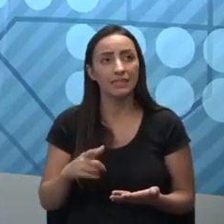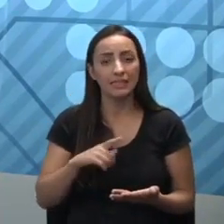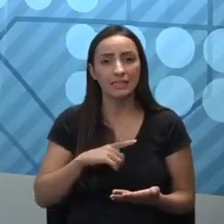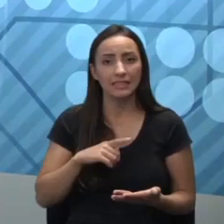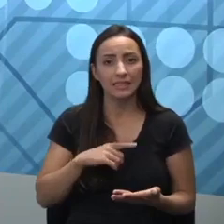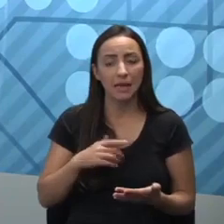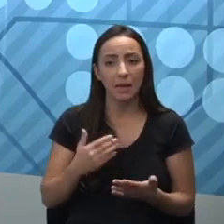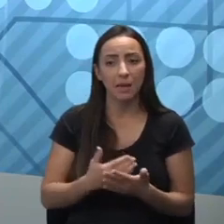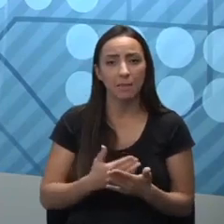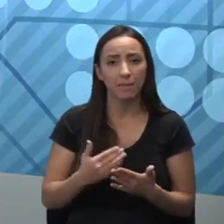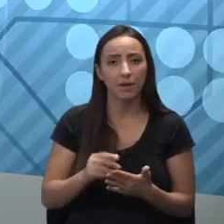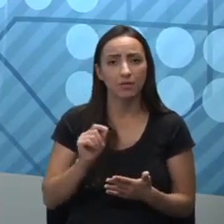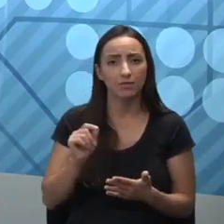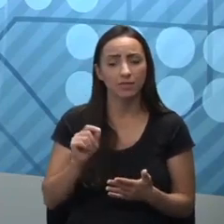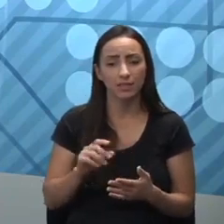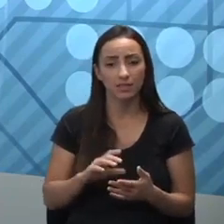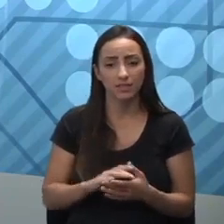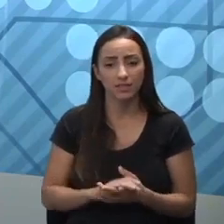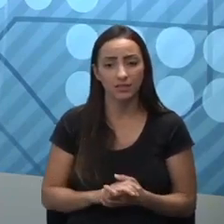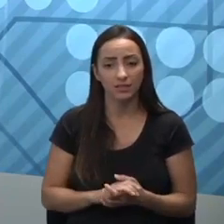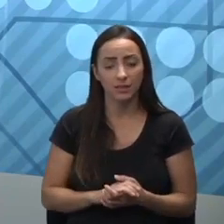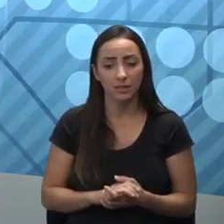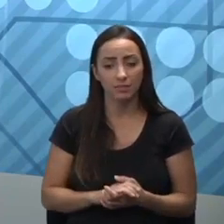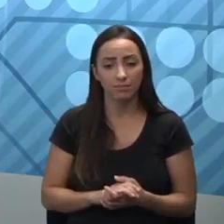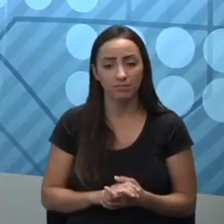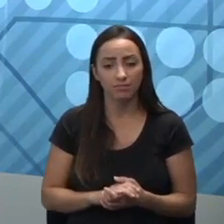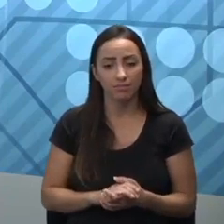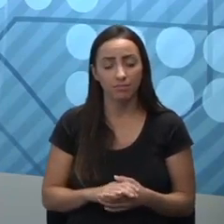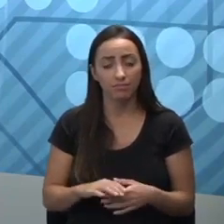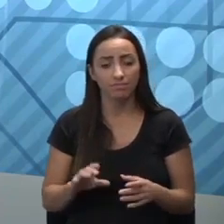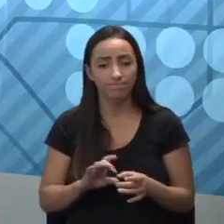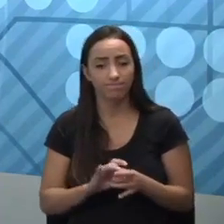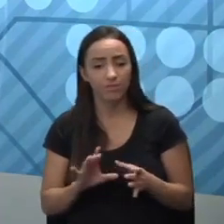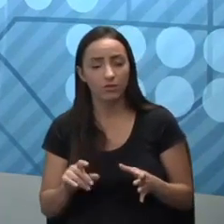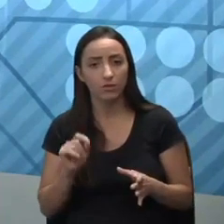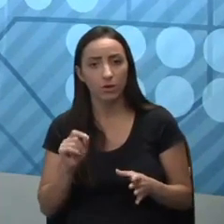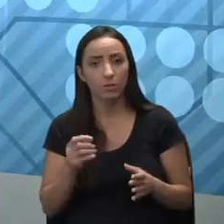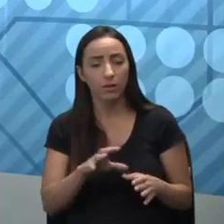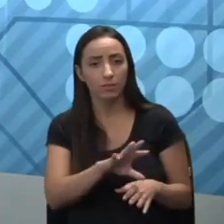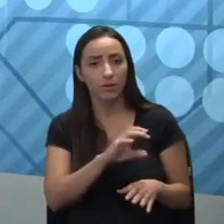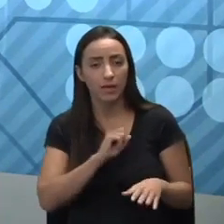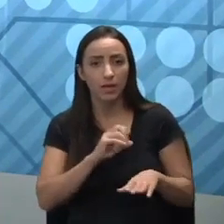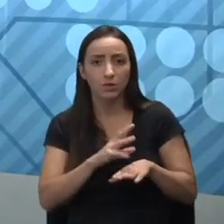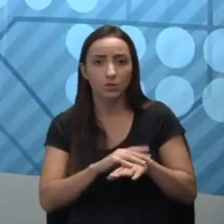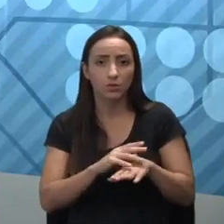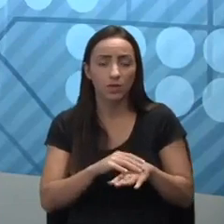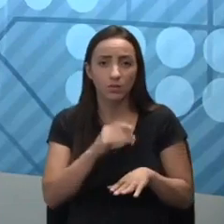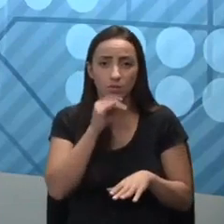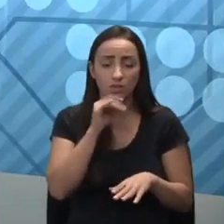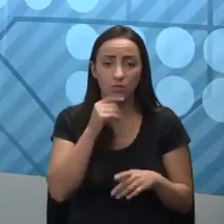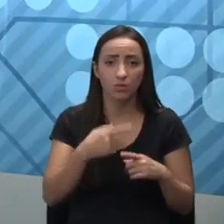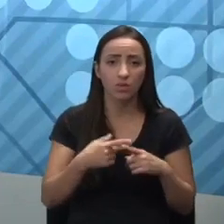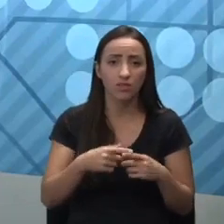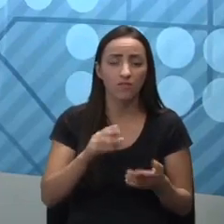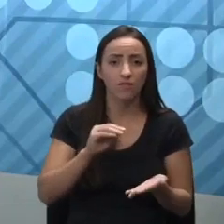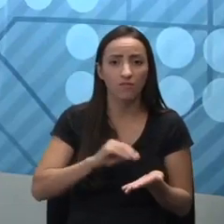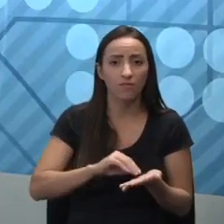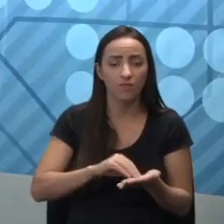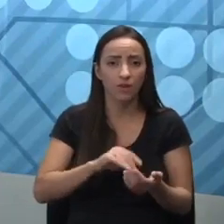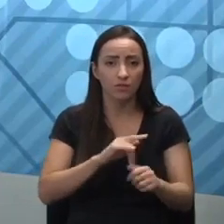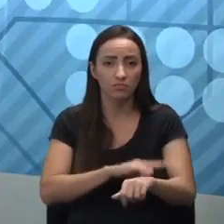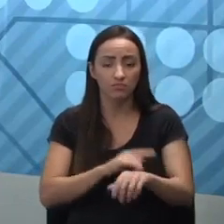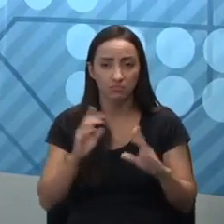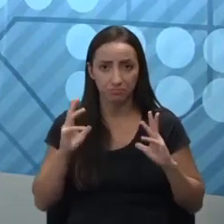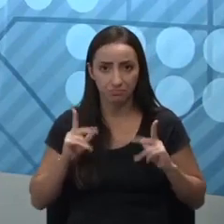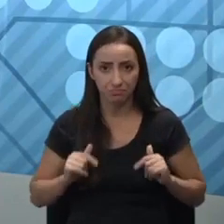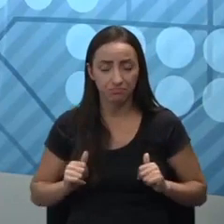vulnerável a adquirir doenças que estão relacionadas, por exemplo, com a falta de saneamento básico,